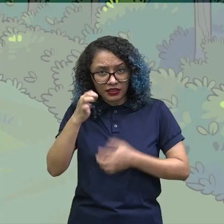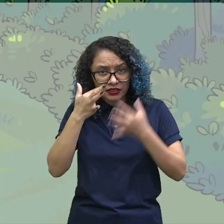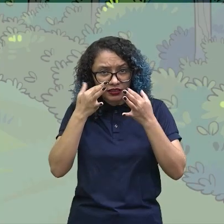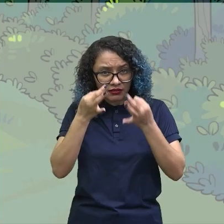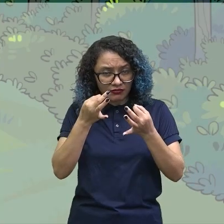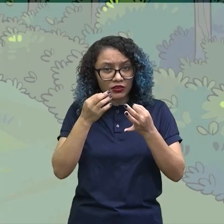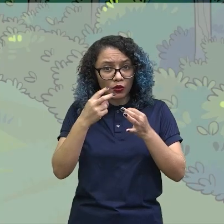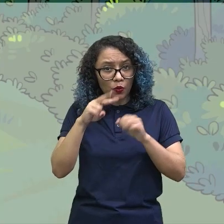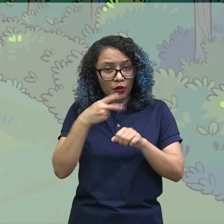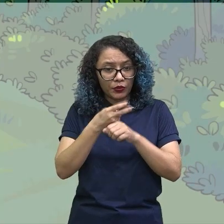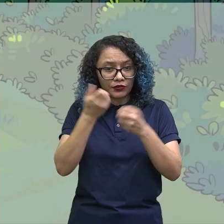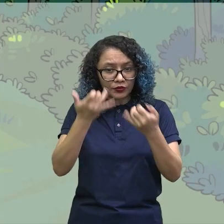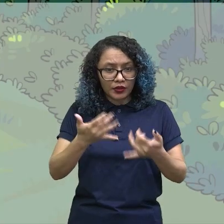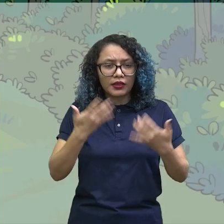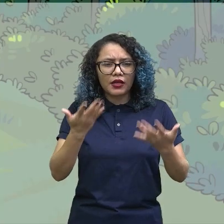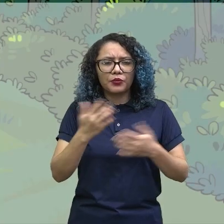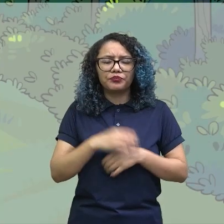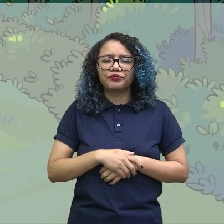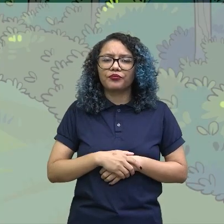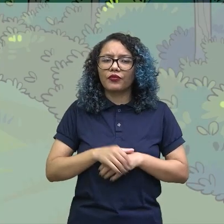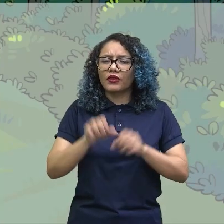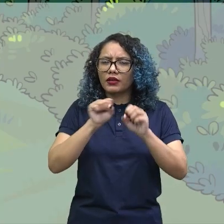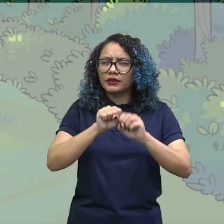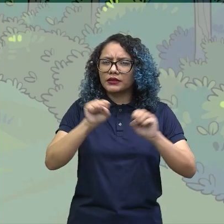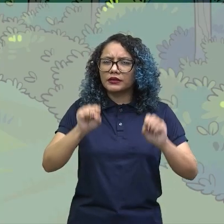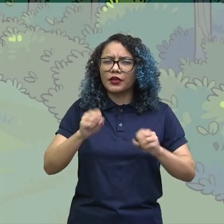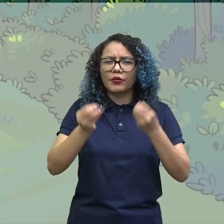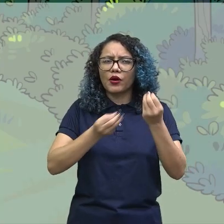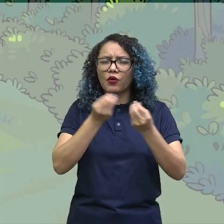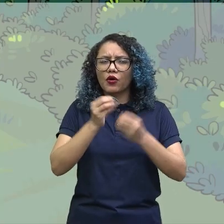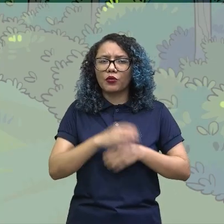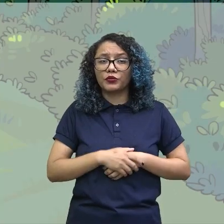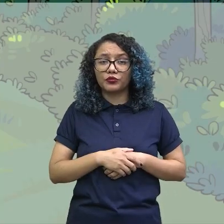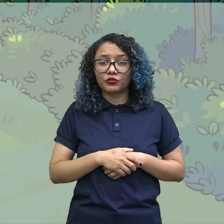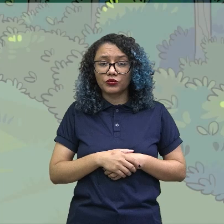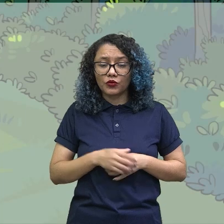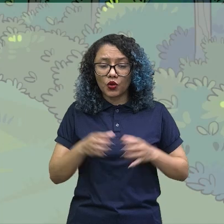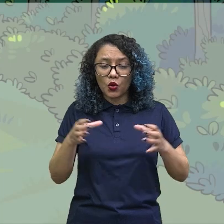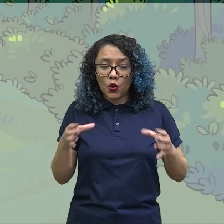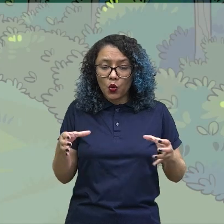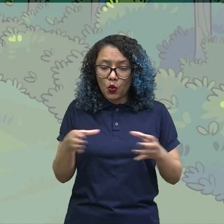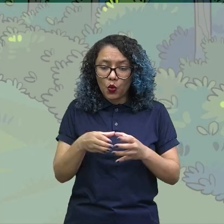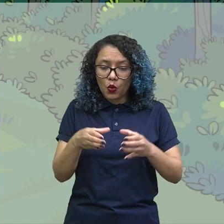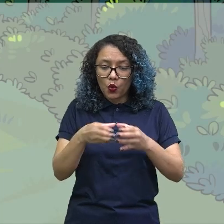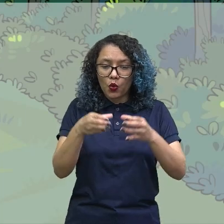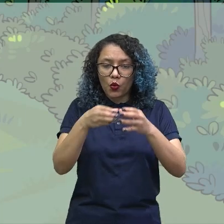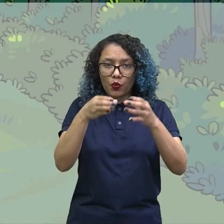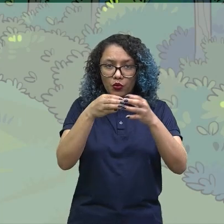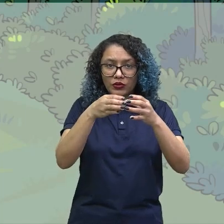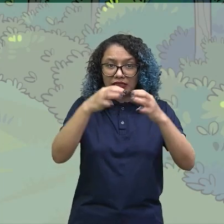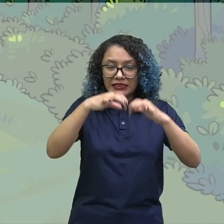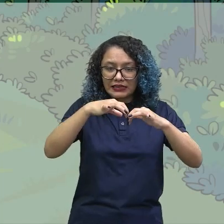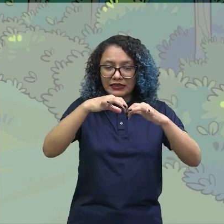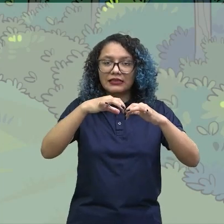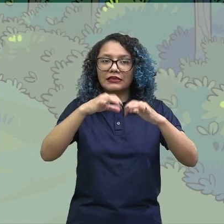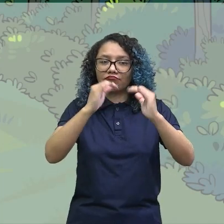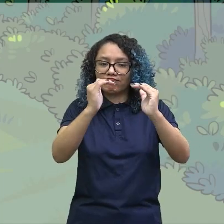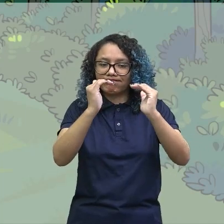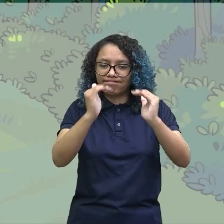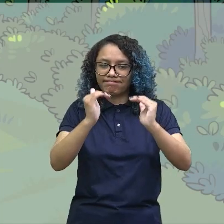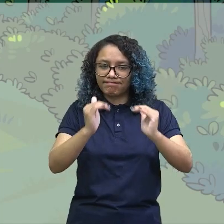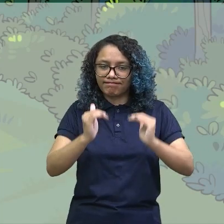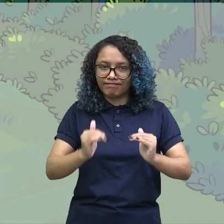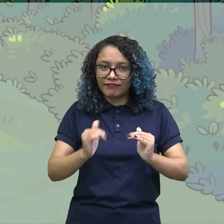explicar. Este sistema divide a sociedade em grupos hierárquicos distintos, cada um com seus próprios